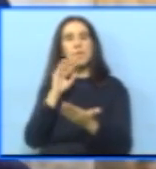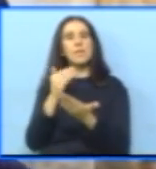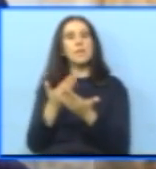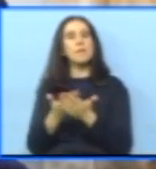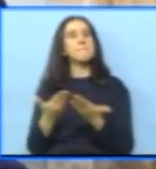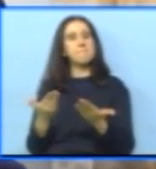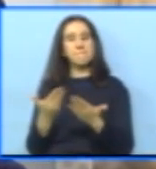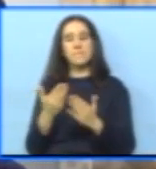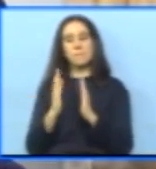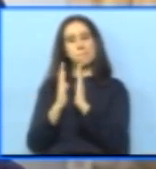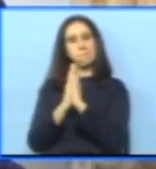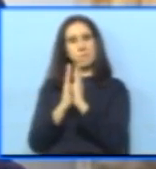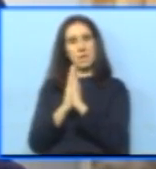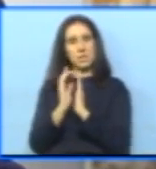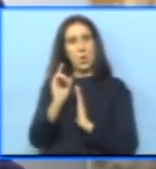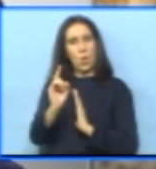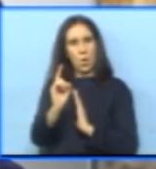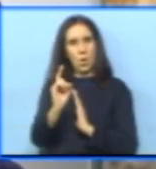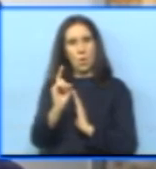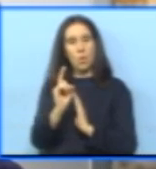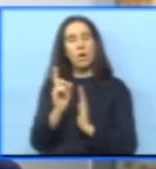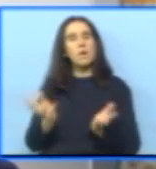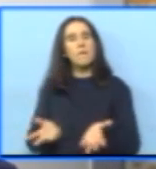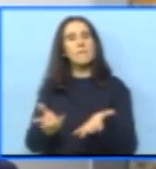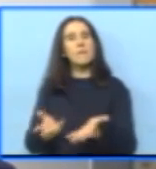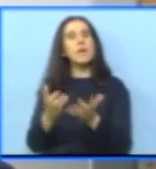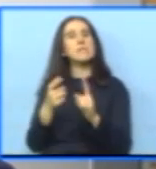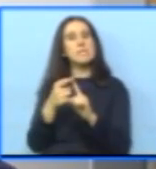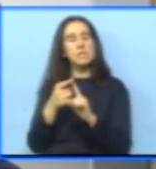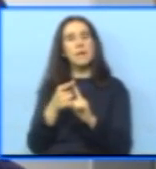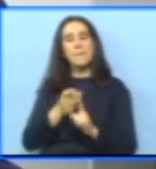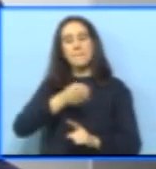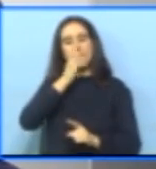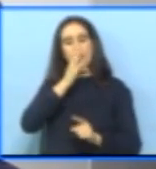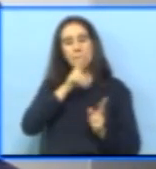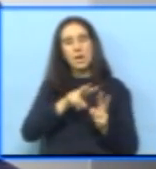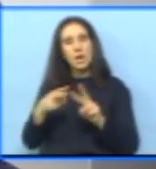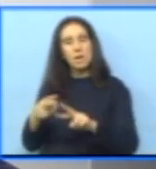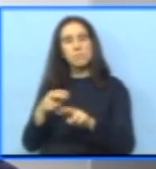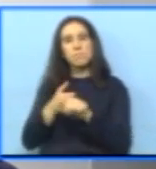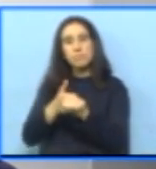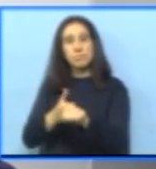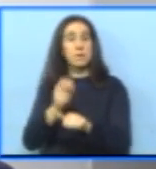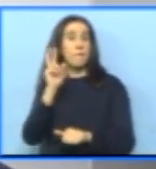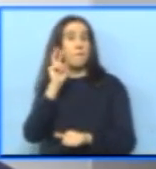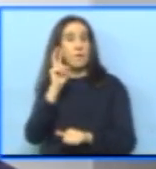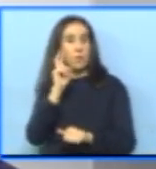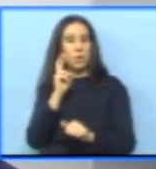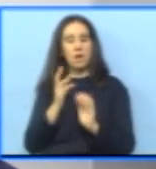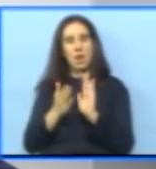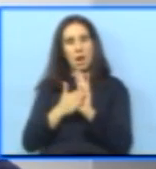ao serviço da Igreja, em ordem a consolidar uma cultura que tenha valores, que tenha